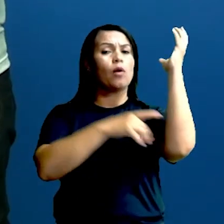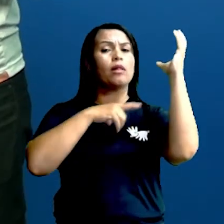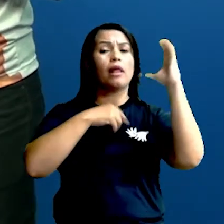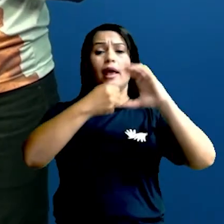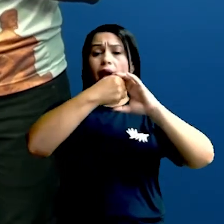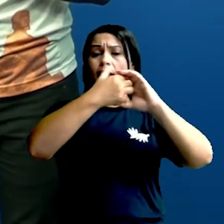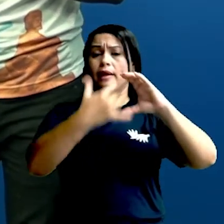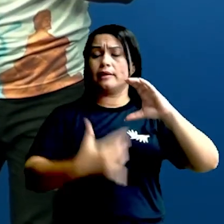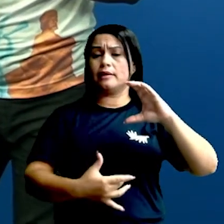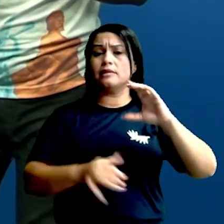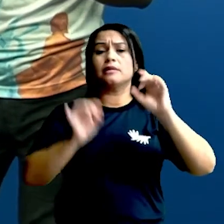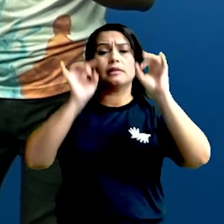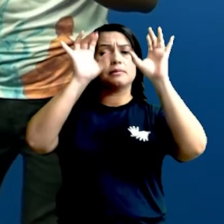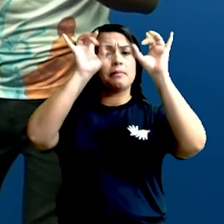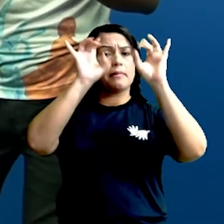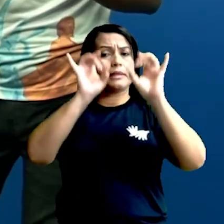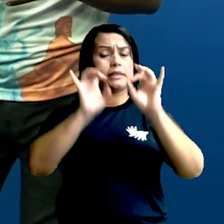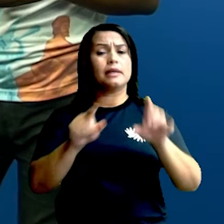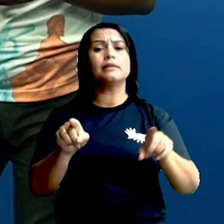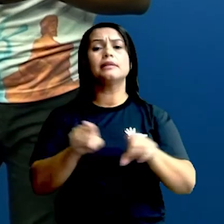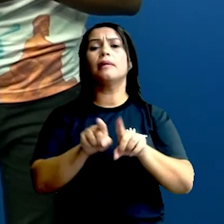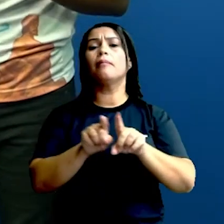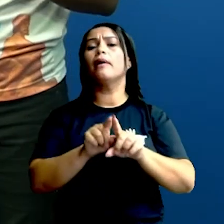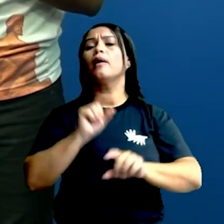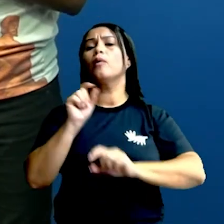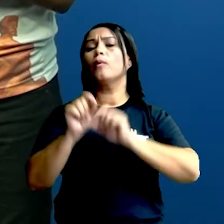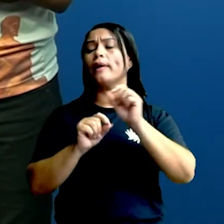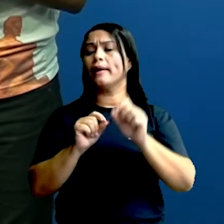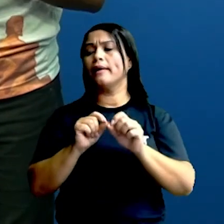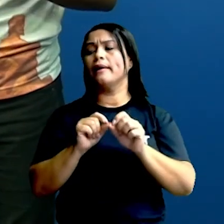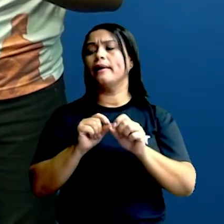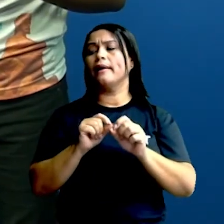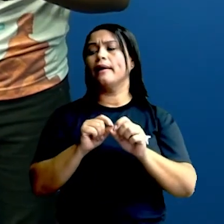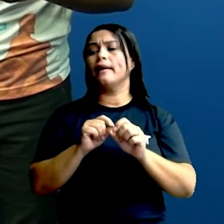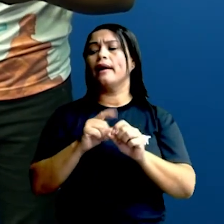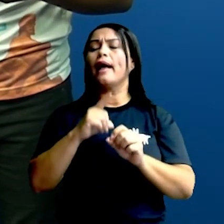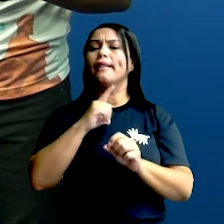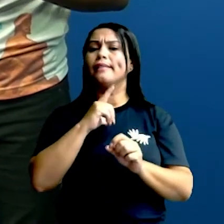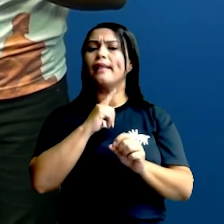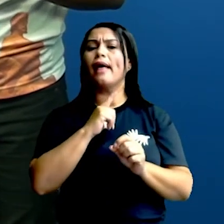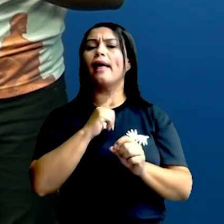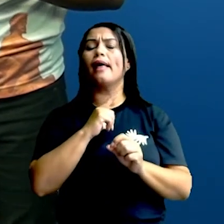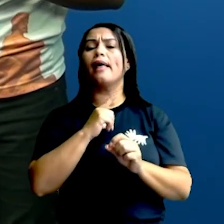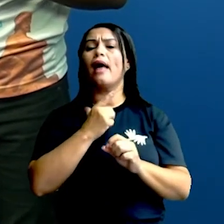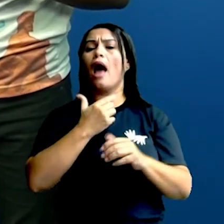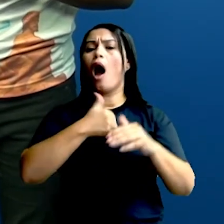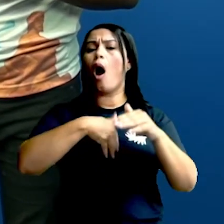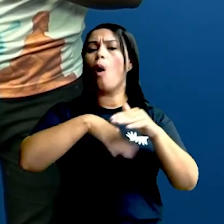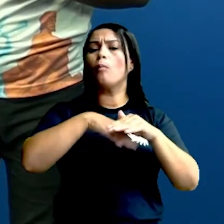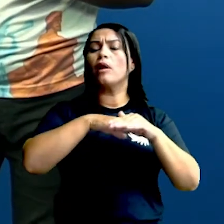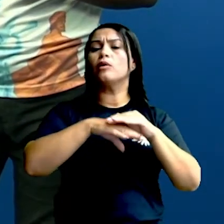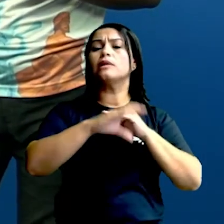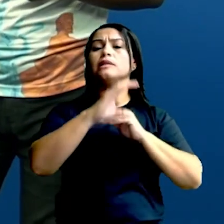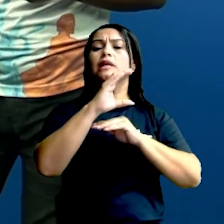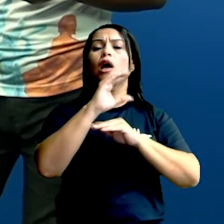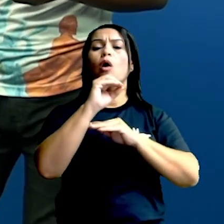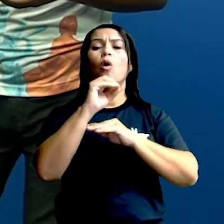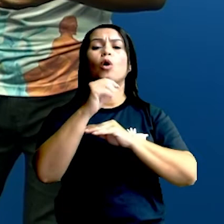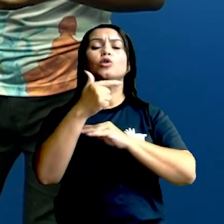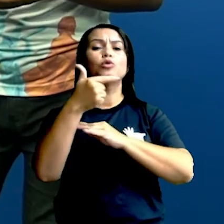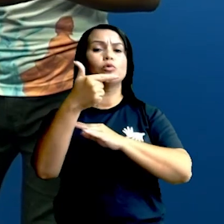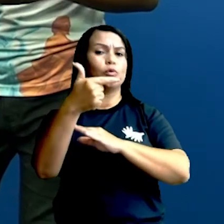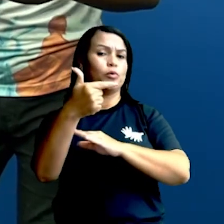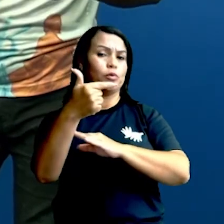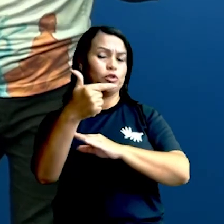características especiais e, além disso, são acumuladores de CO2, de gás